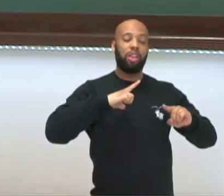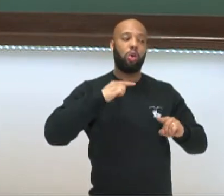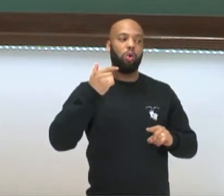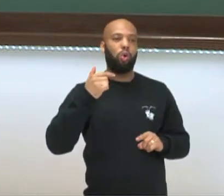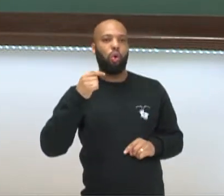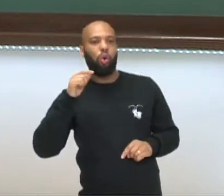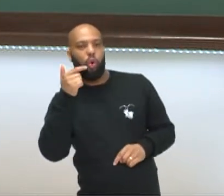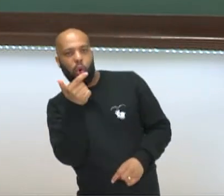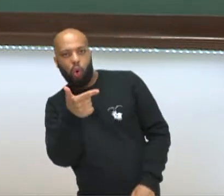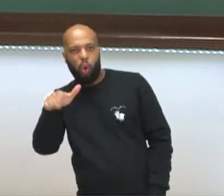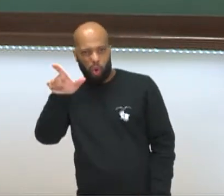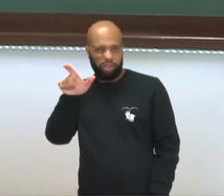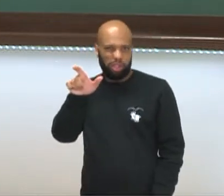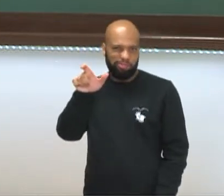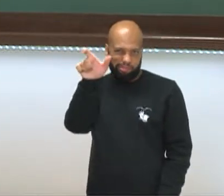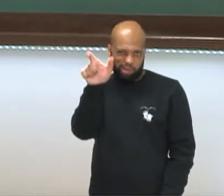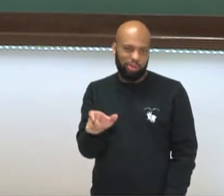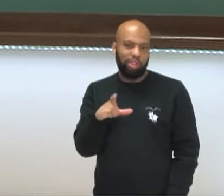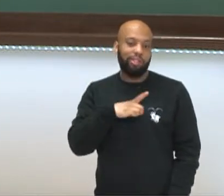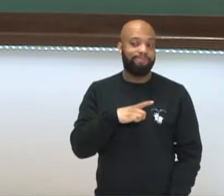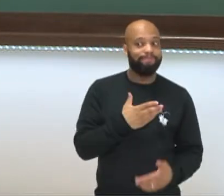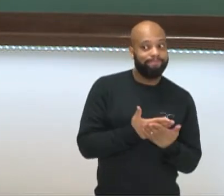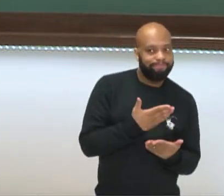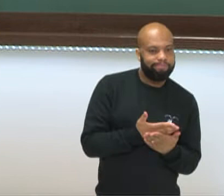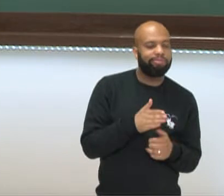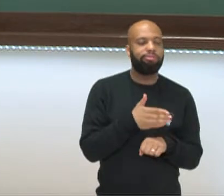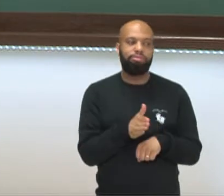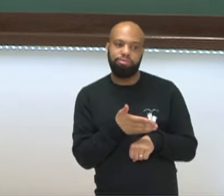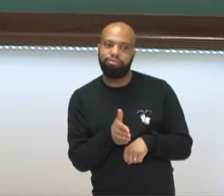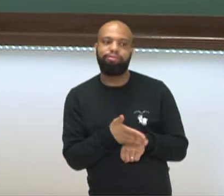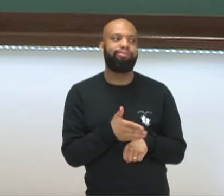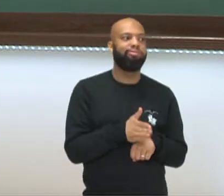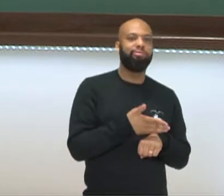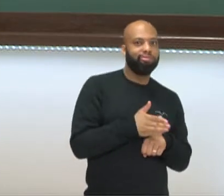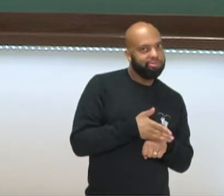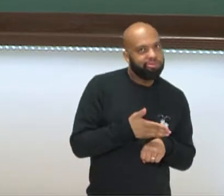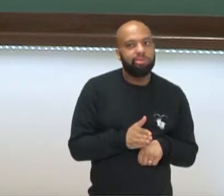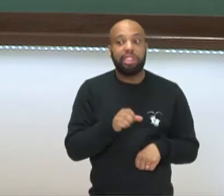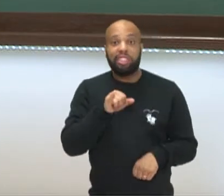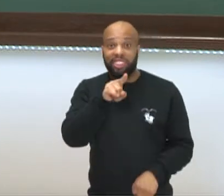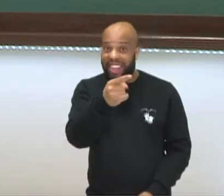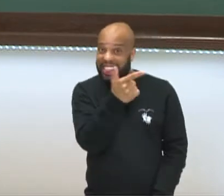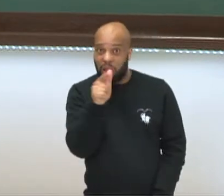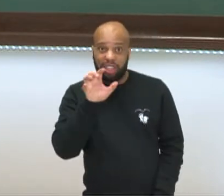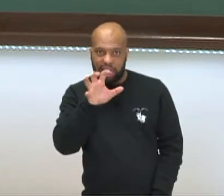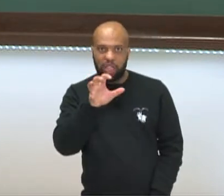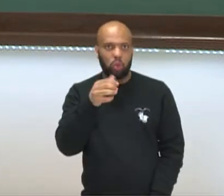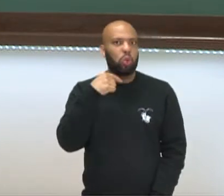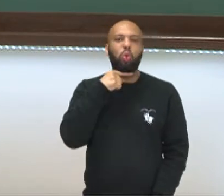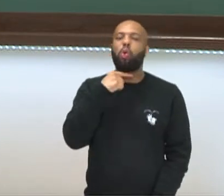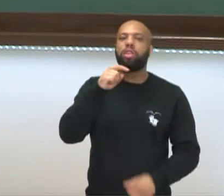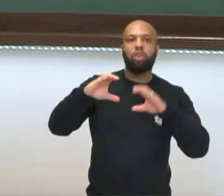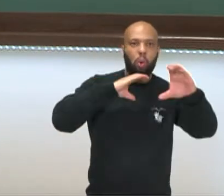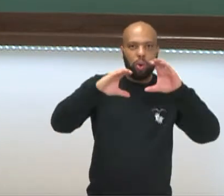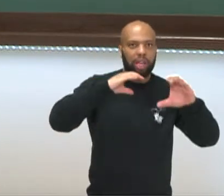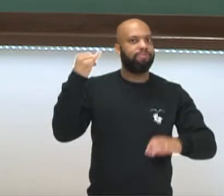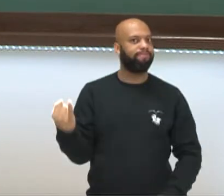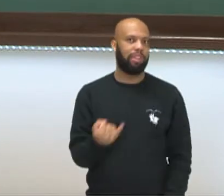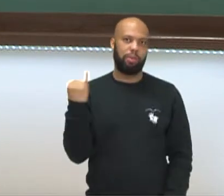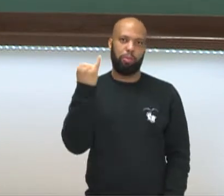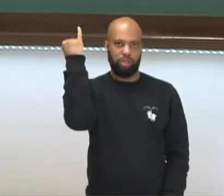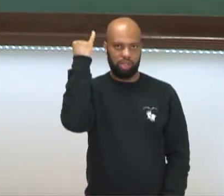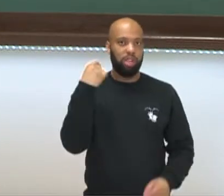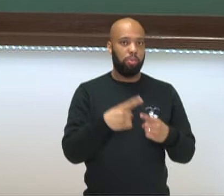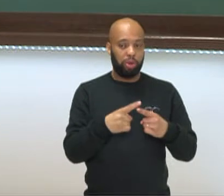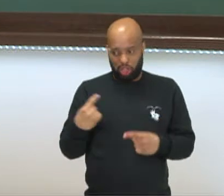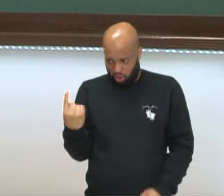dedicar mais, precisam estudar, precisam treinar. Então, se você não tem essa habilidade, é uma das habilidades mais importantes, porque você não